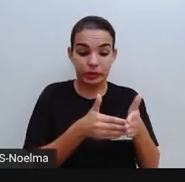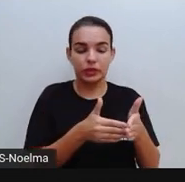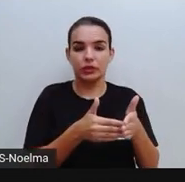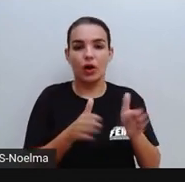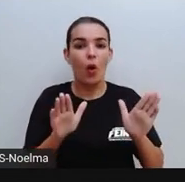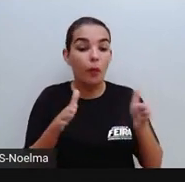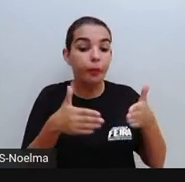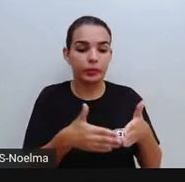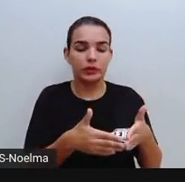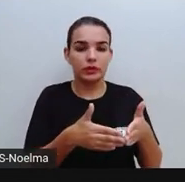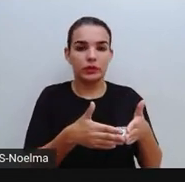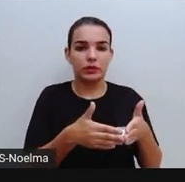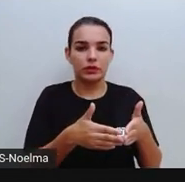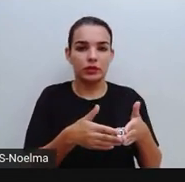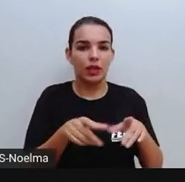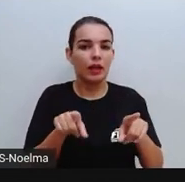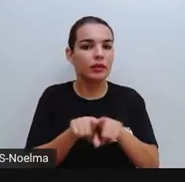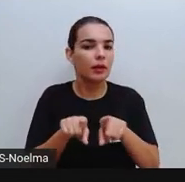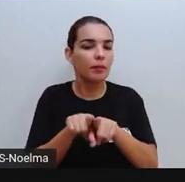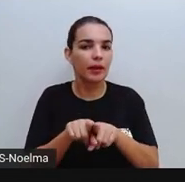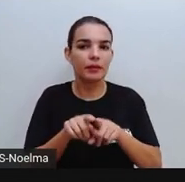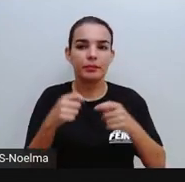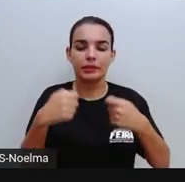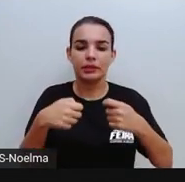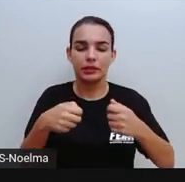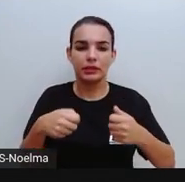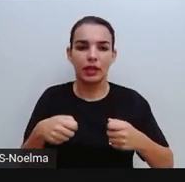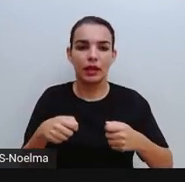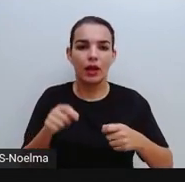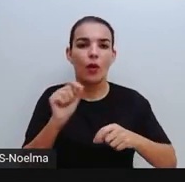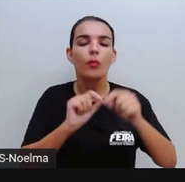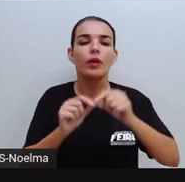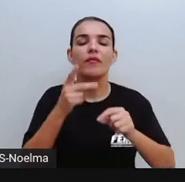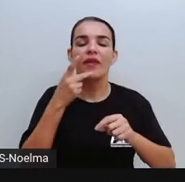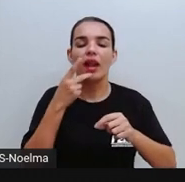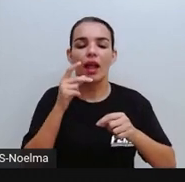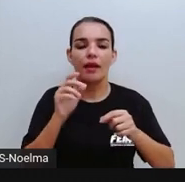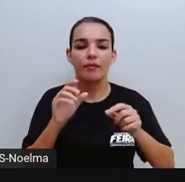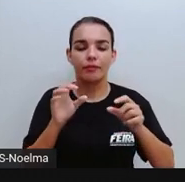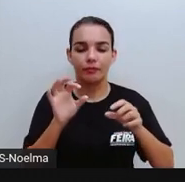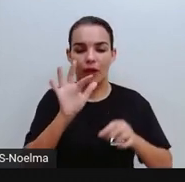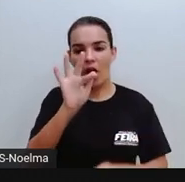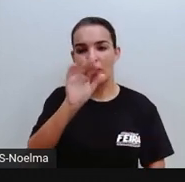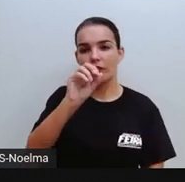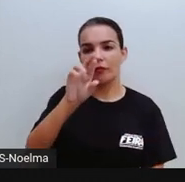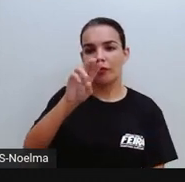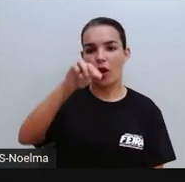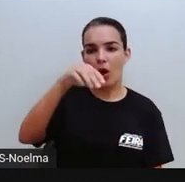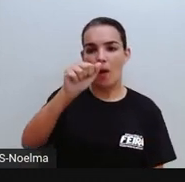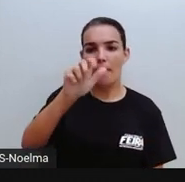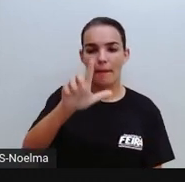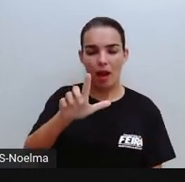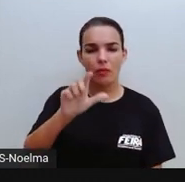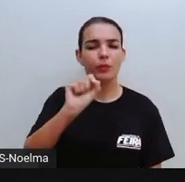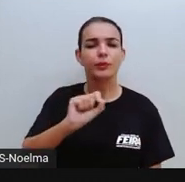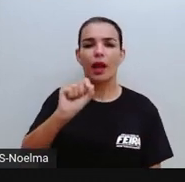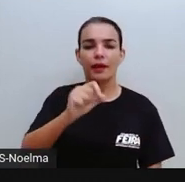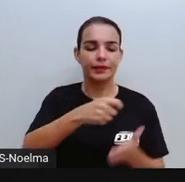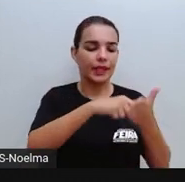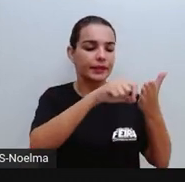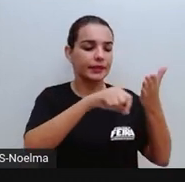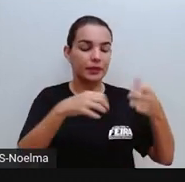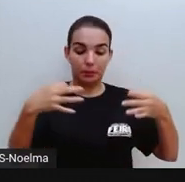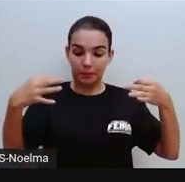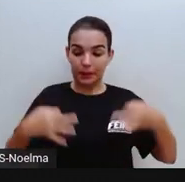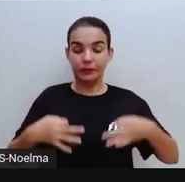objetiva tá é então quando a gente fala formal a gente tem que evitar aí o uso de gírias A